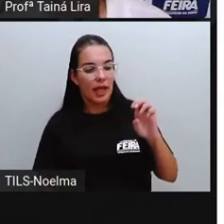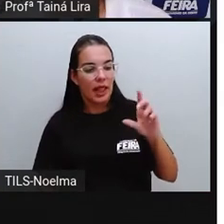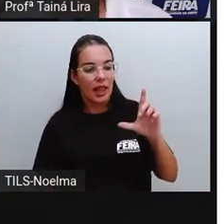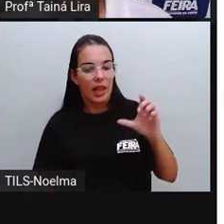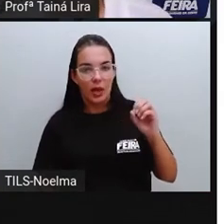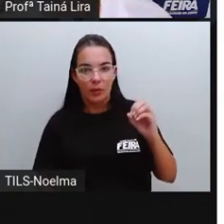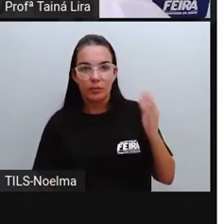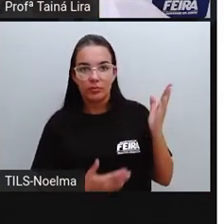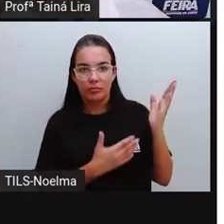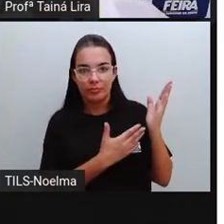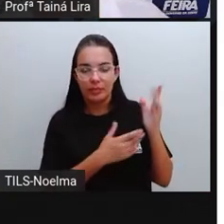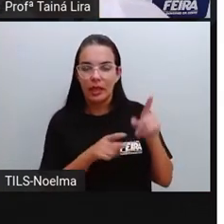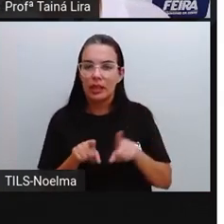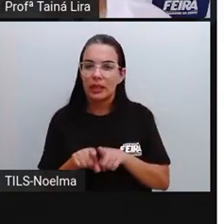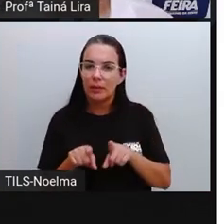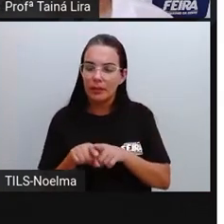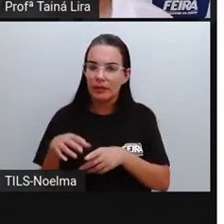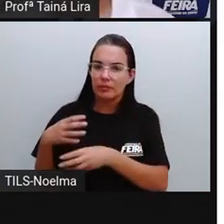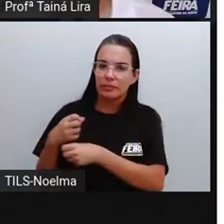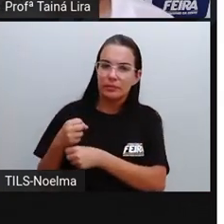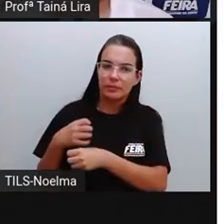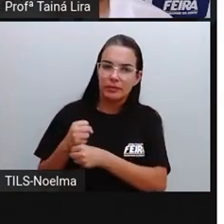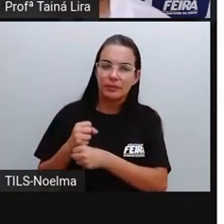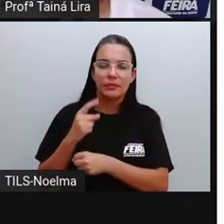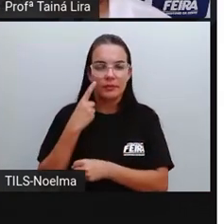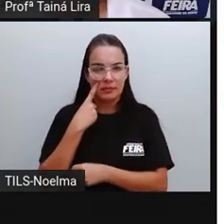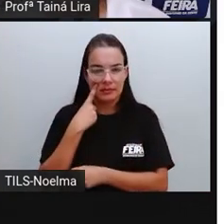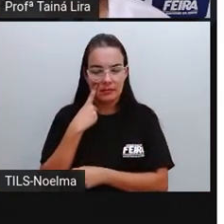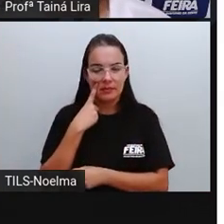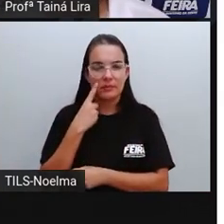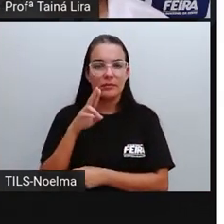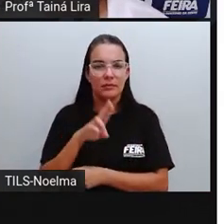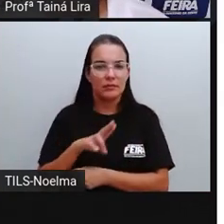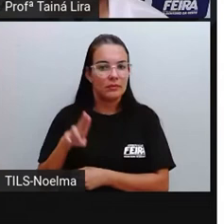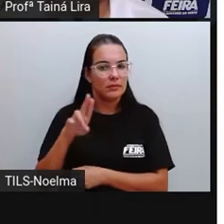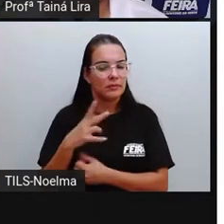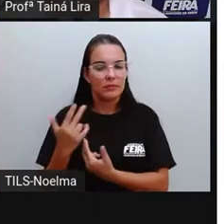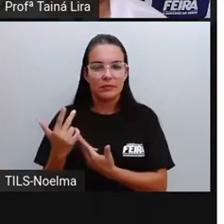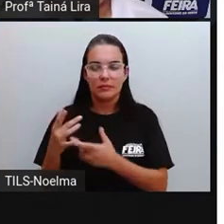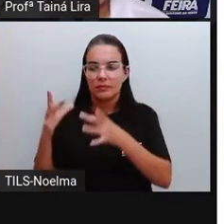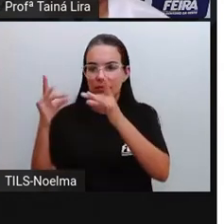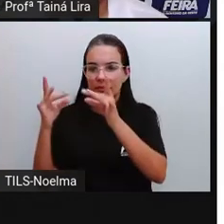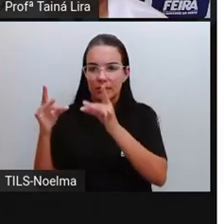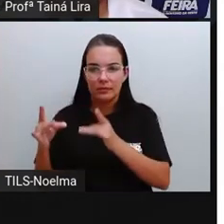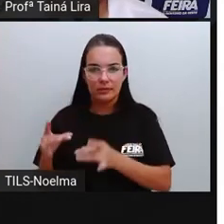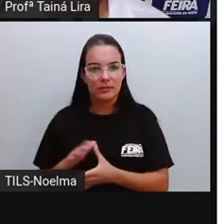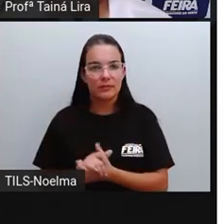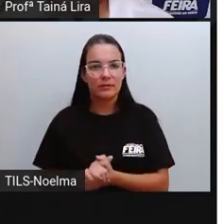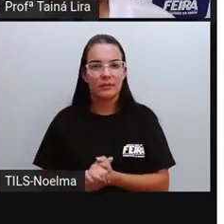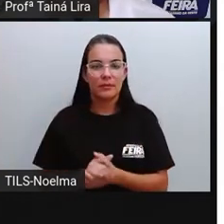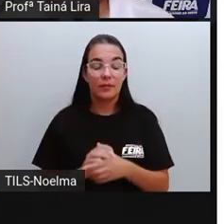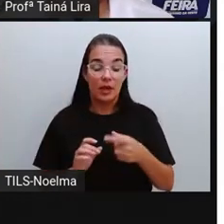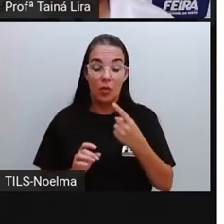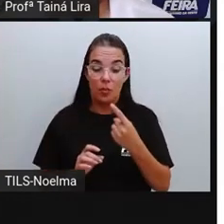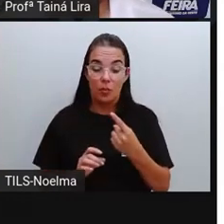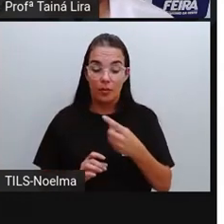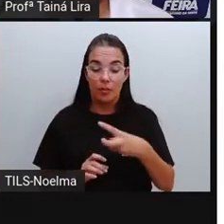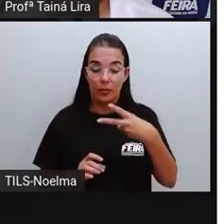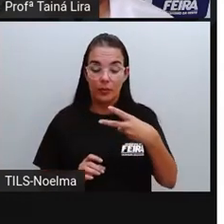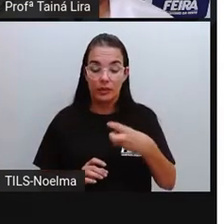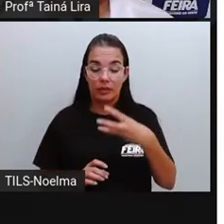Olha lá, Marcelo também anotou, tá? Usando a mesma estratégia de Bruno. Então, vamos contar?